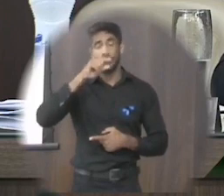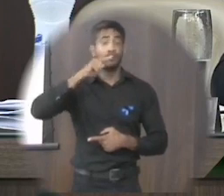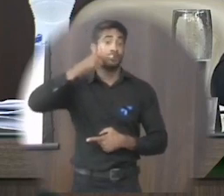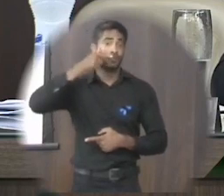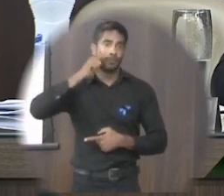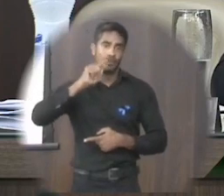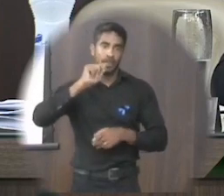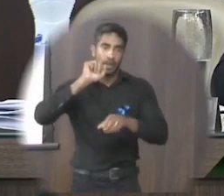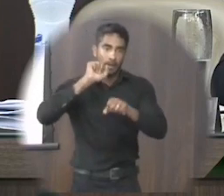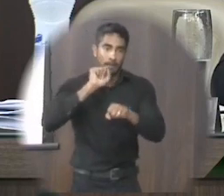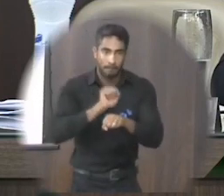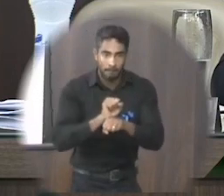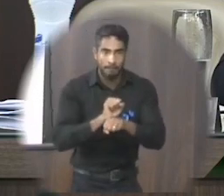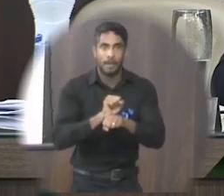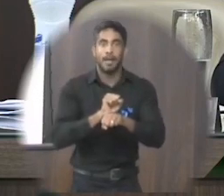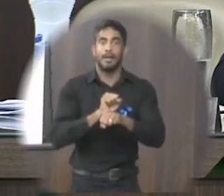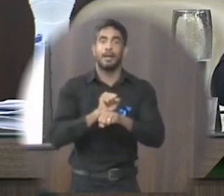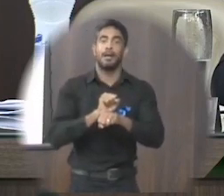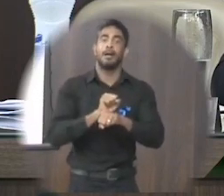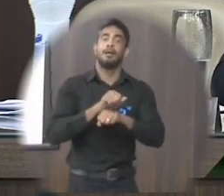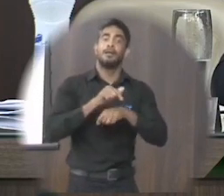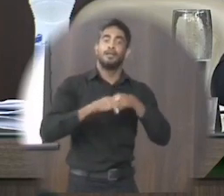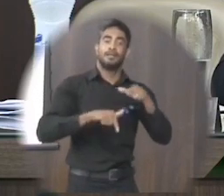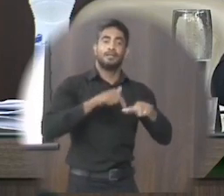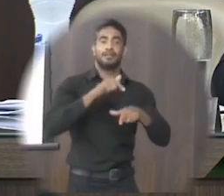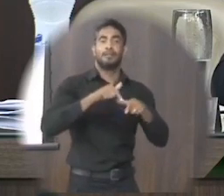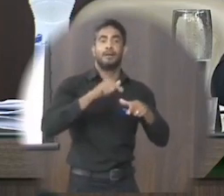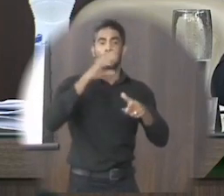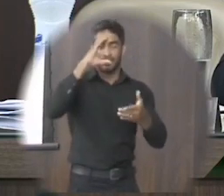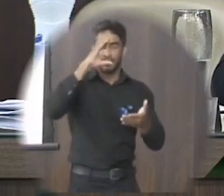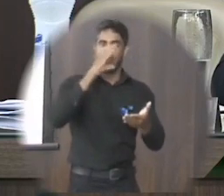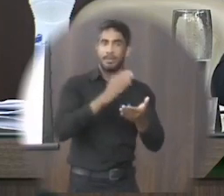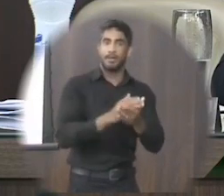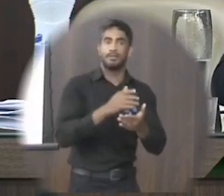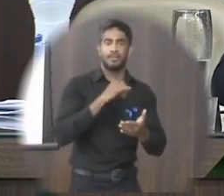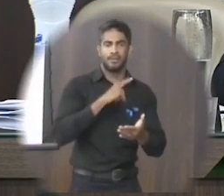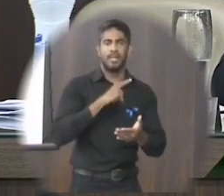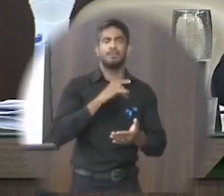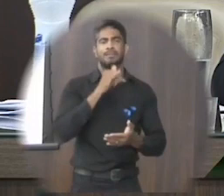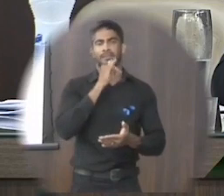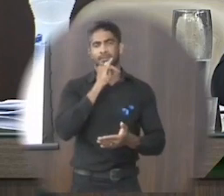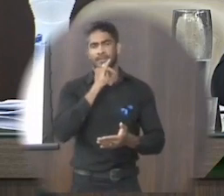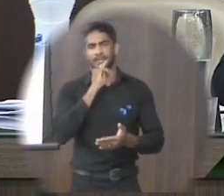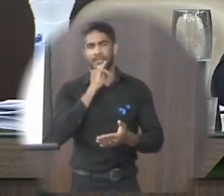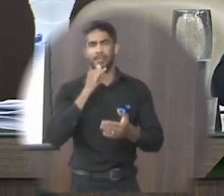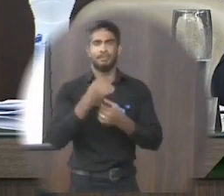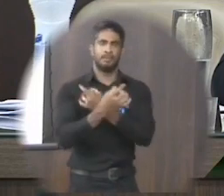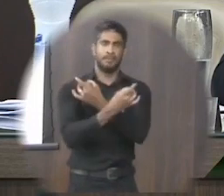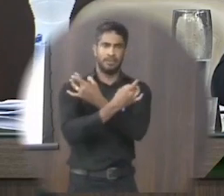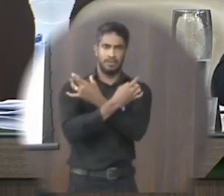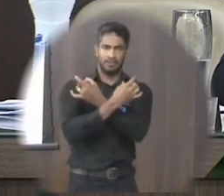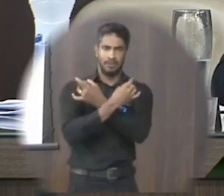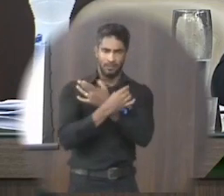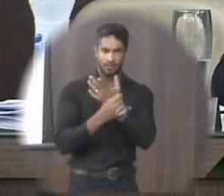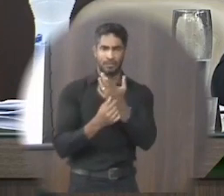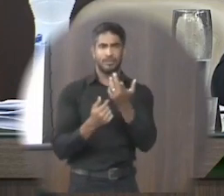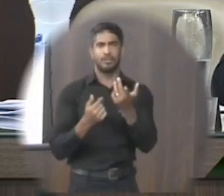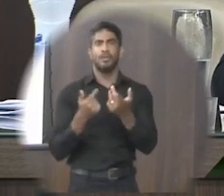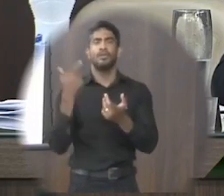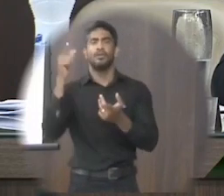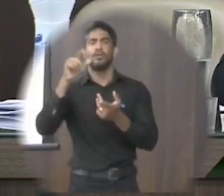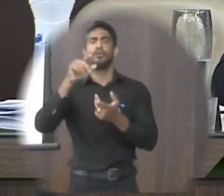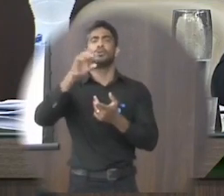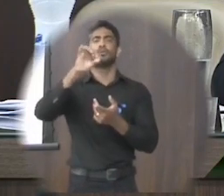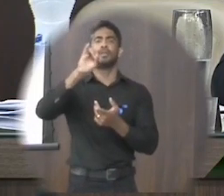conseguir interceptar essa modalidade criminosa. Nós tivemos alguns exemplos na nossa região, em Espinosa, e outro em